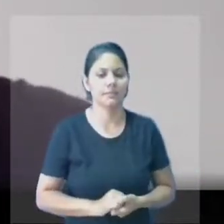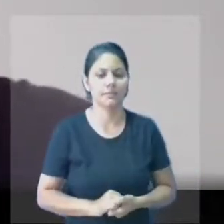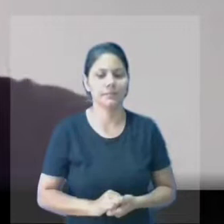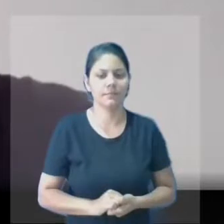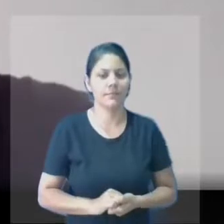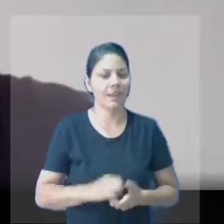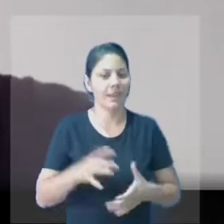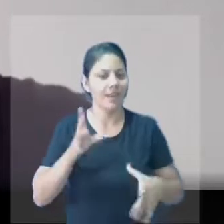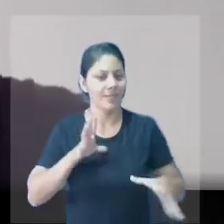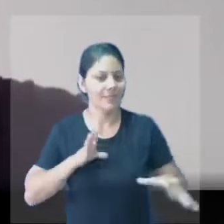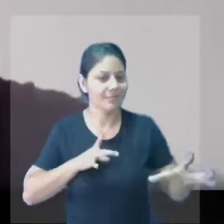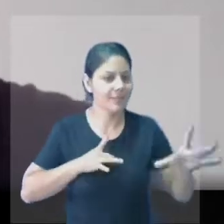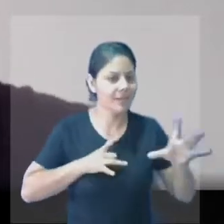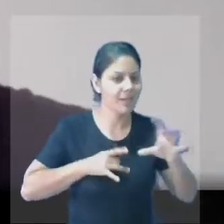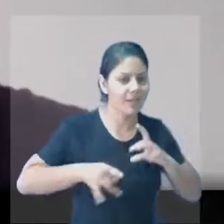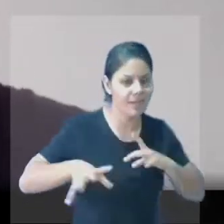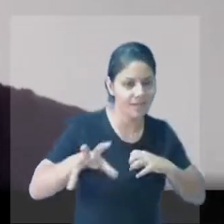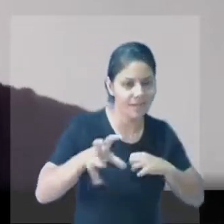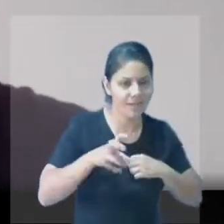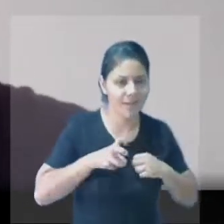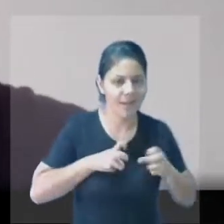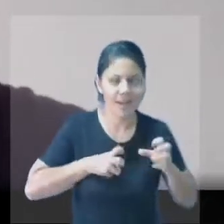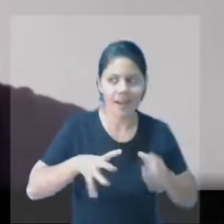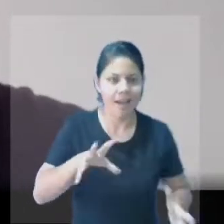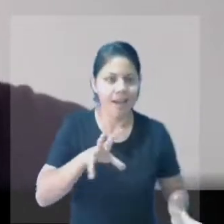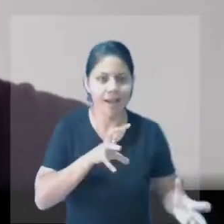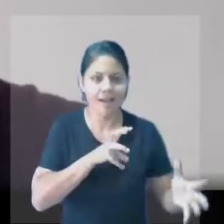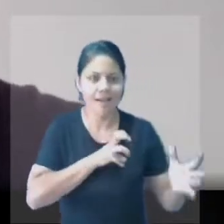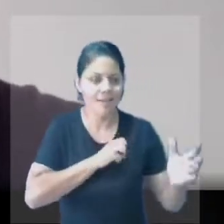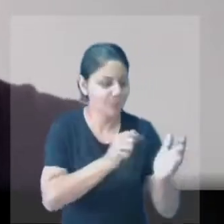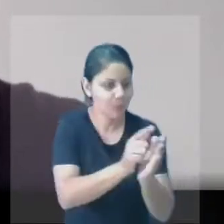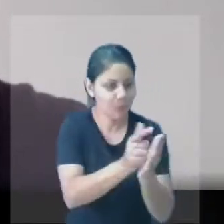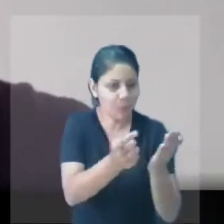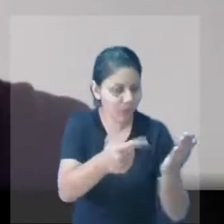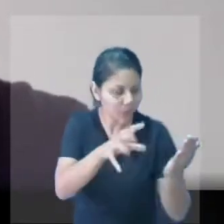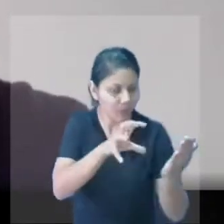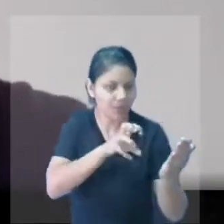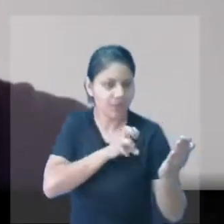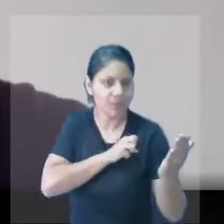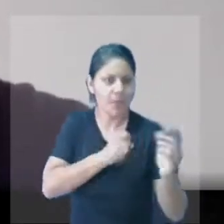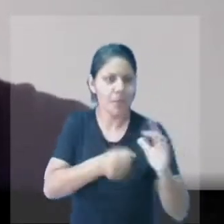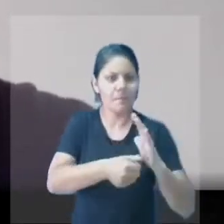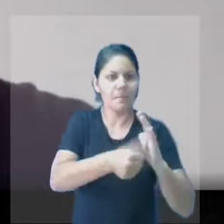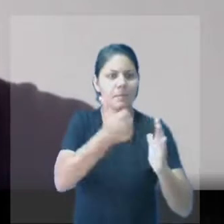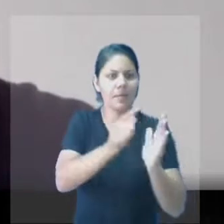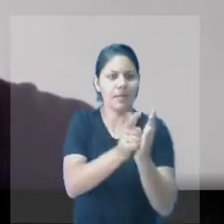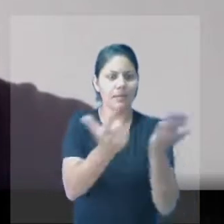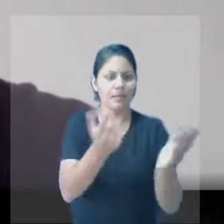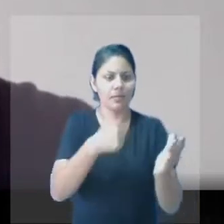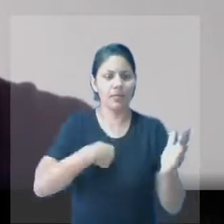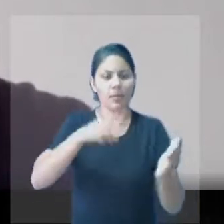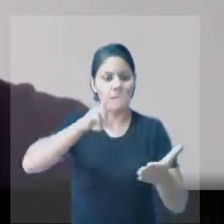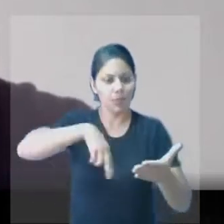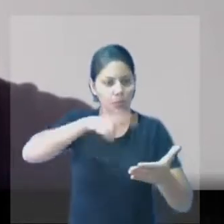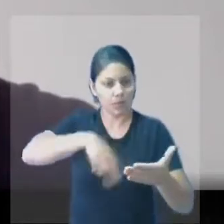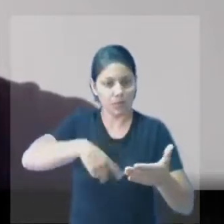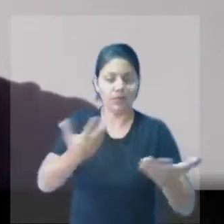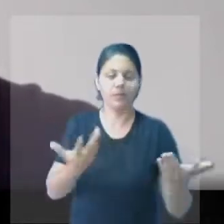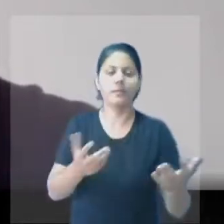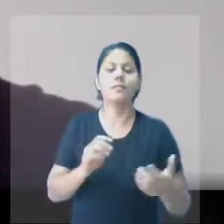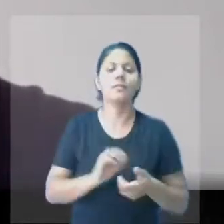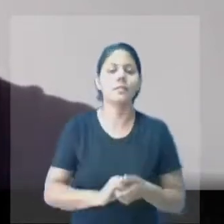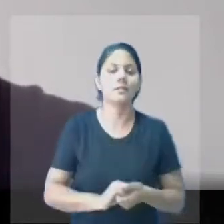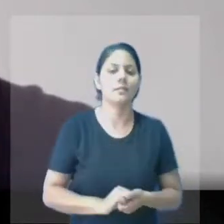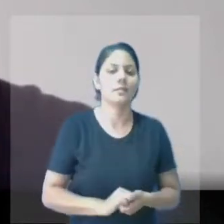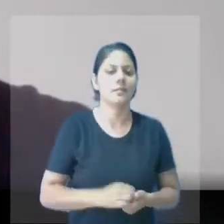me conquistando, aqueles espaços, aqueles livros foram me conquistando. E o primeiro livro que eu li, inclusive,